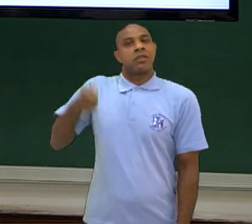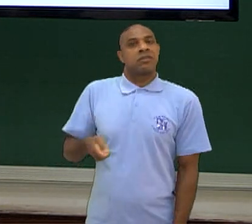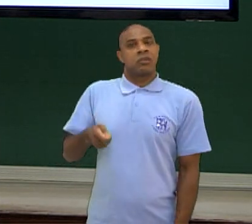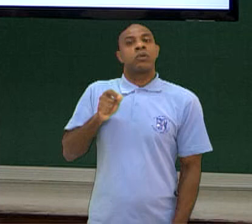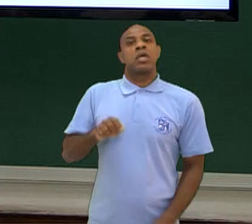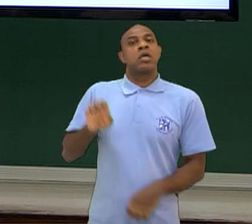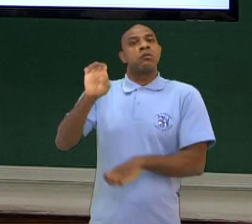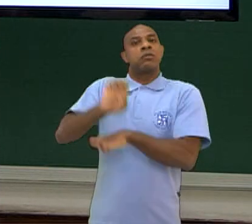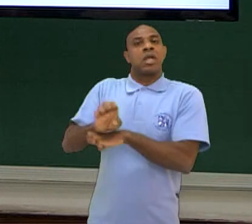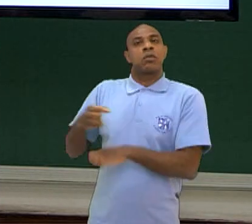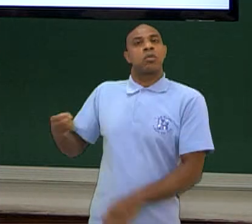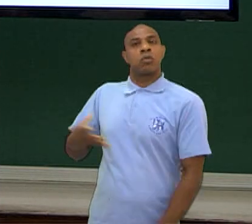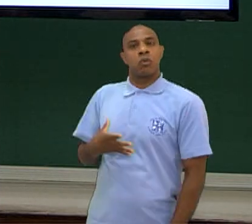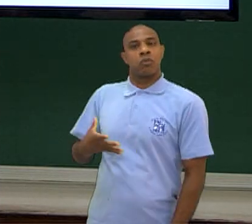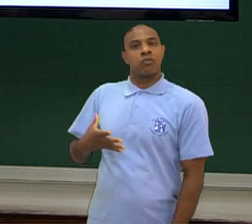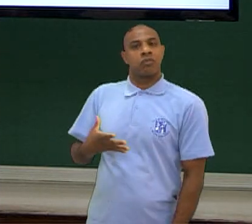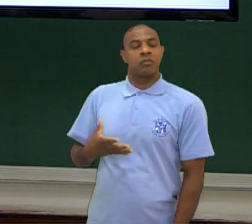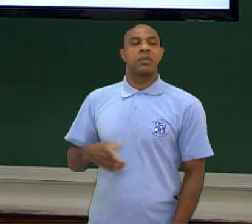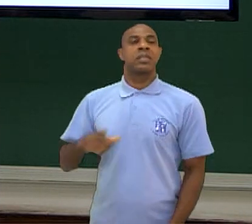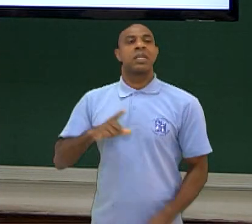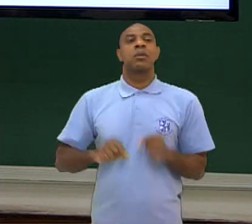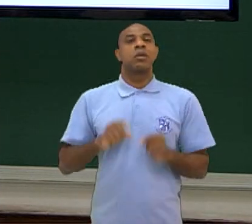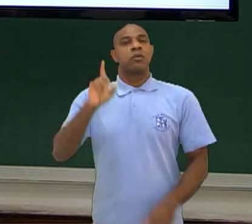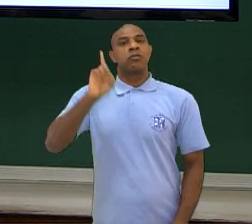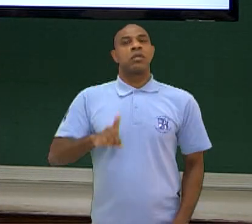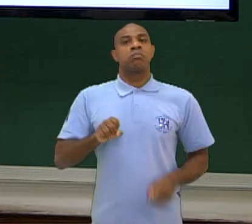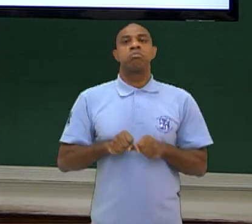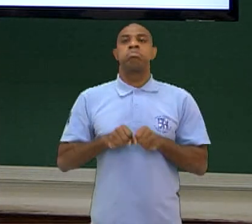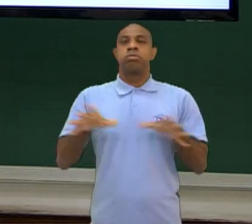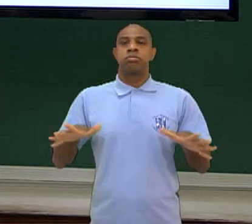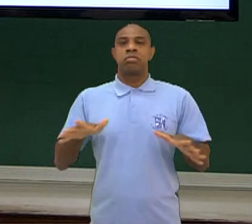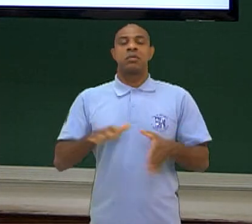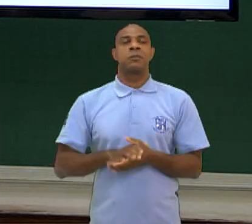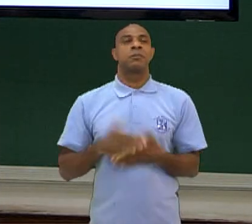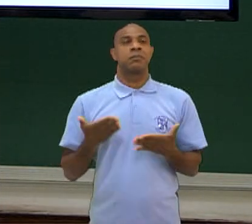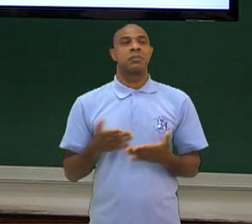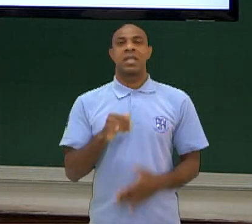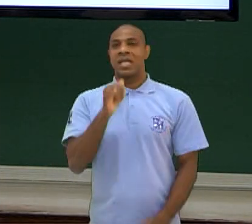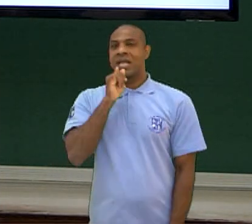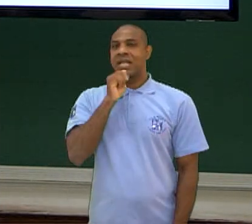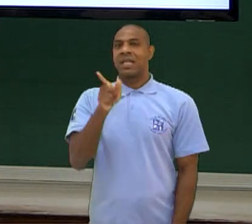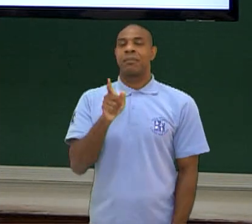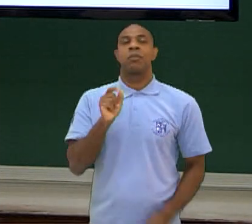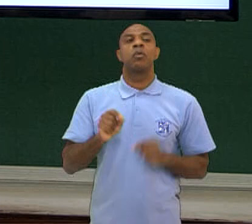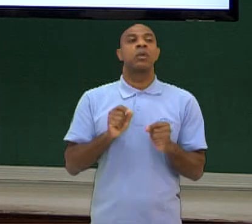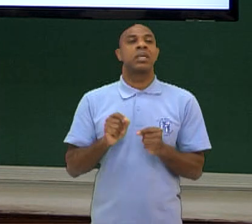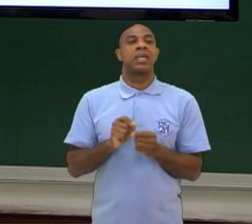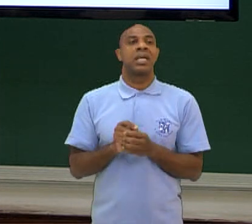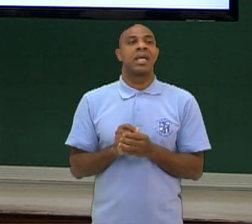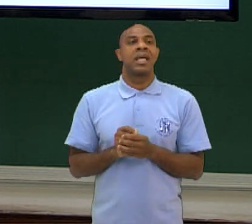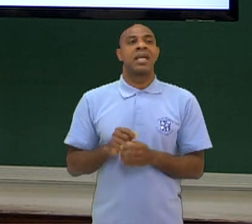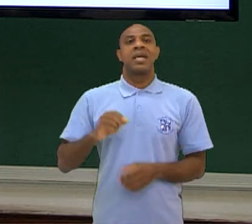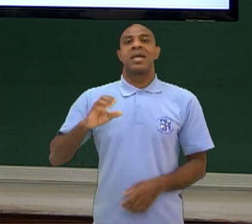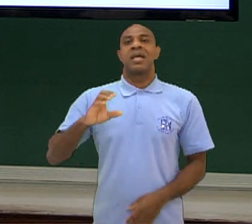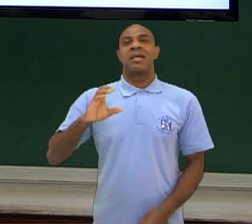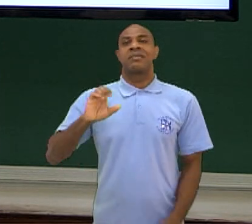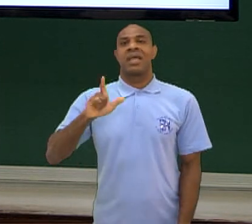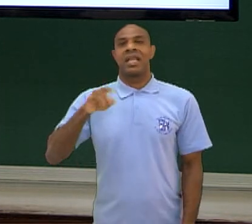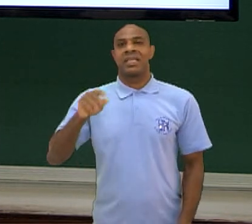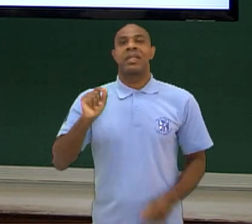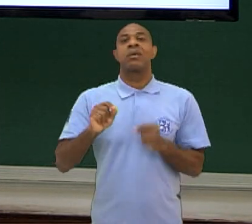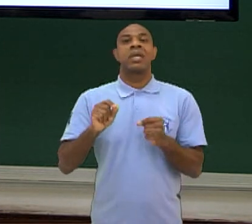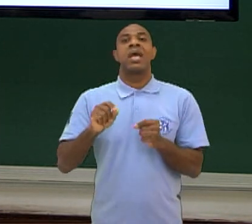Novo. E a gente tem uma expansão de direitos civis e direitos políticos, por exemplo, com a CLT, que é a consolidação das leis do